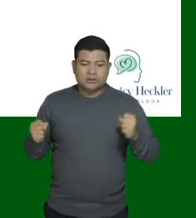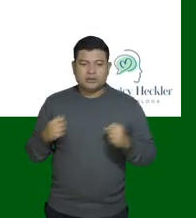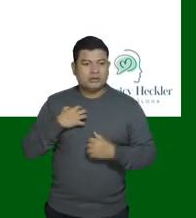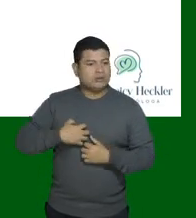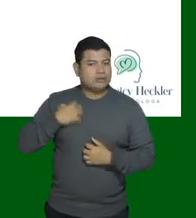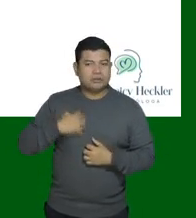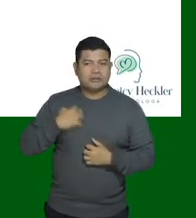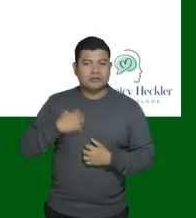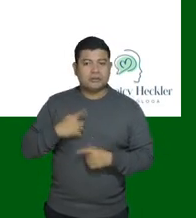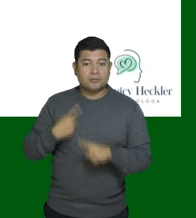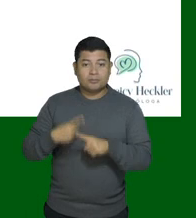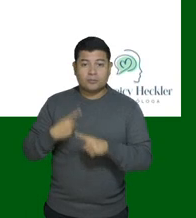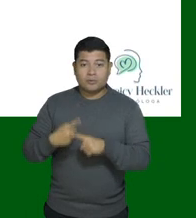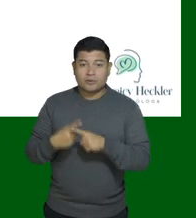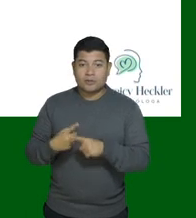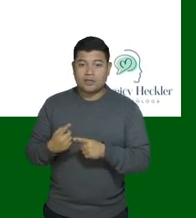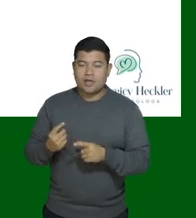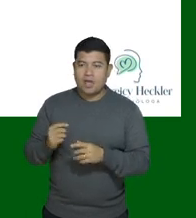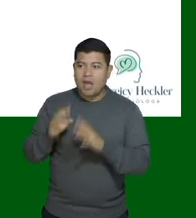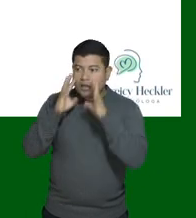uma decodificação que não está boa.